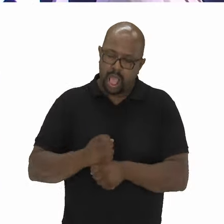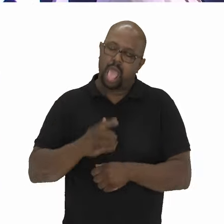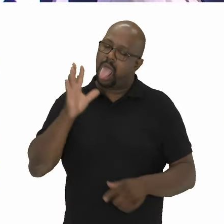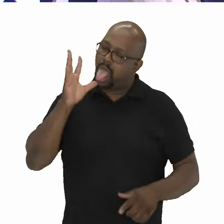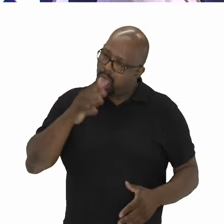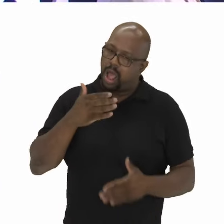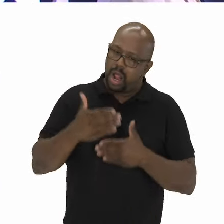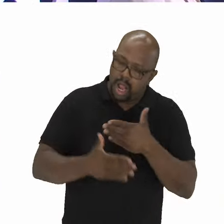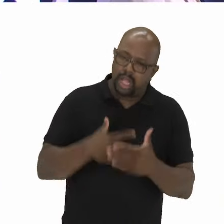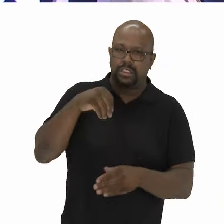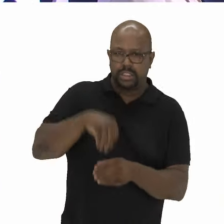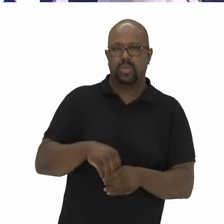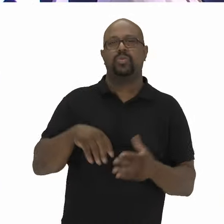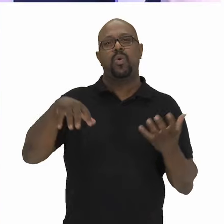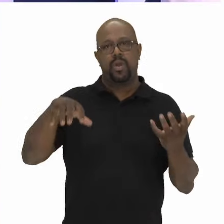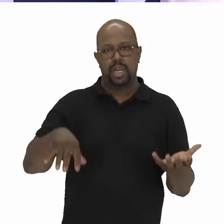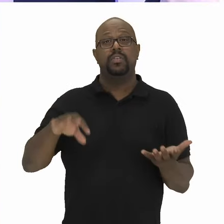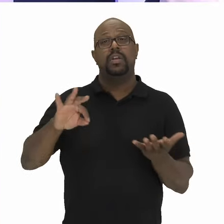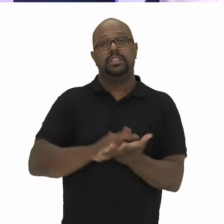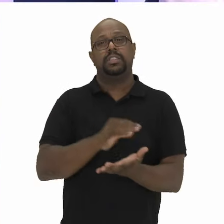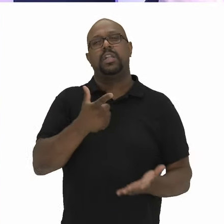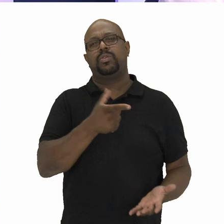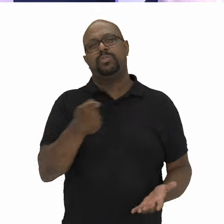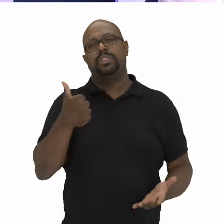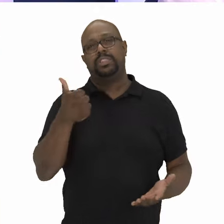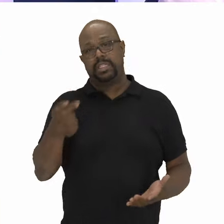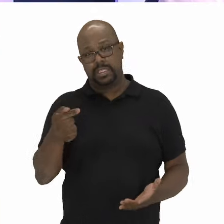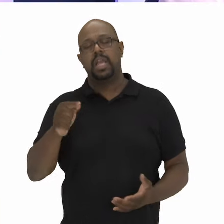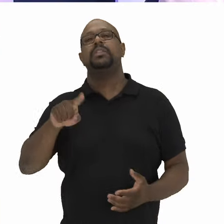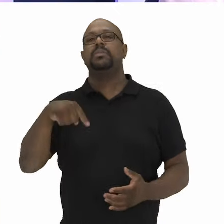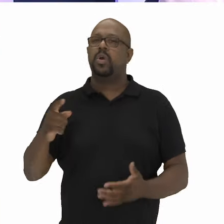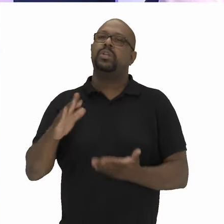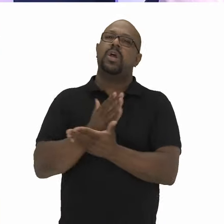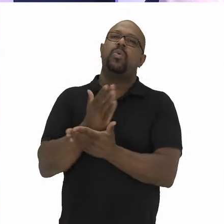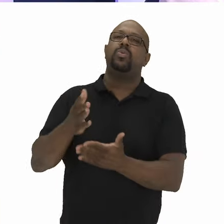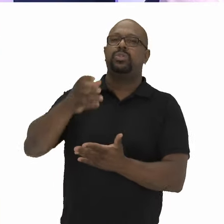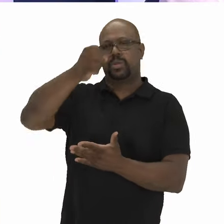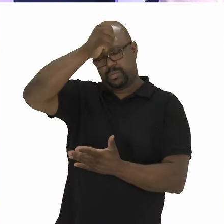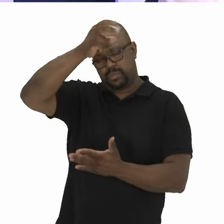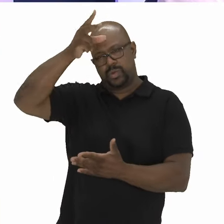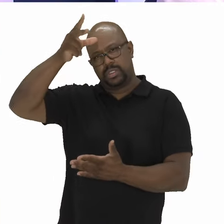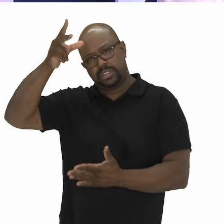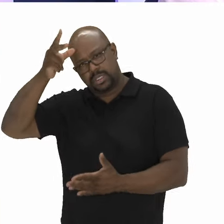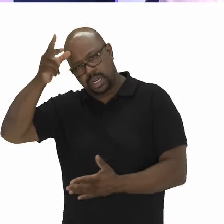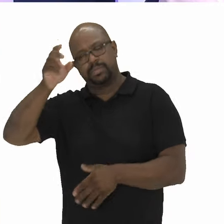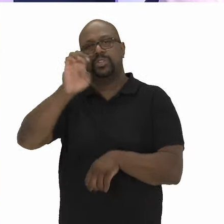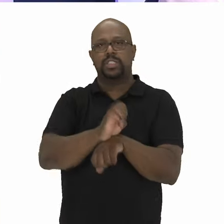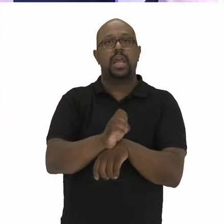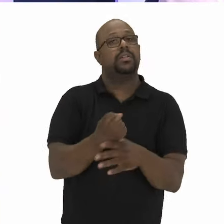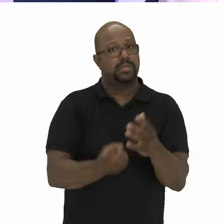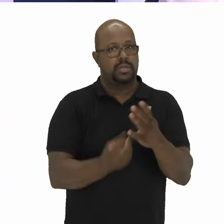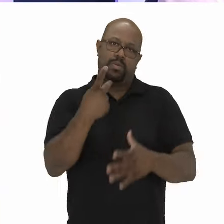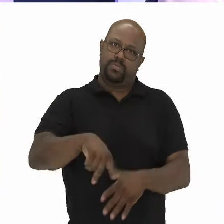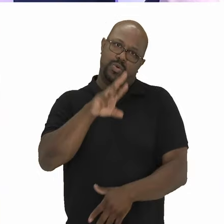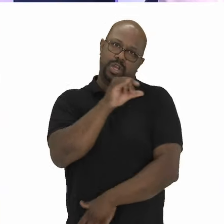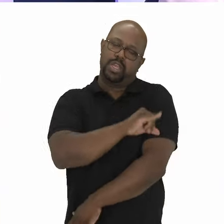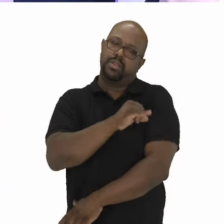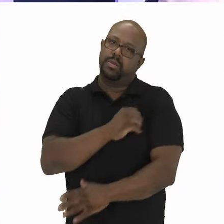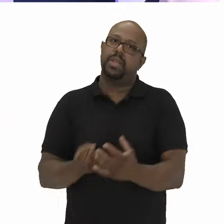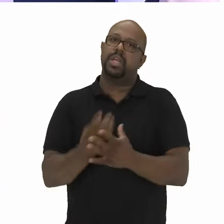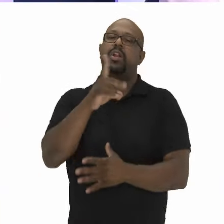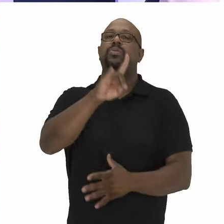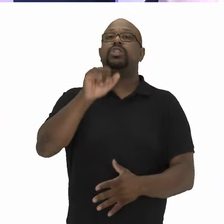4 anos tramitando no Congresso foi assinado em 2017 depois alguns municípios e estados Como o Rio de Janeiro criaram